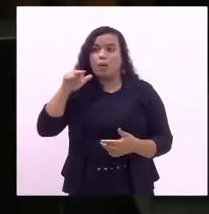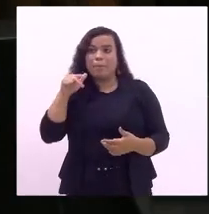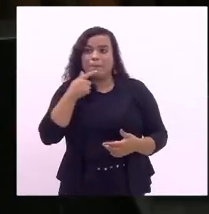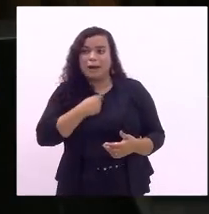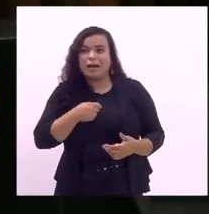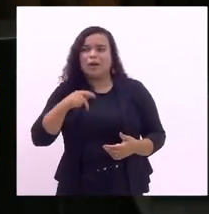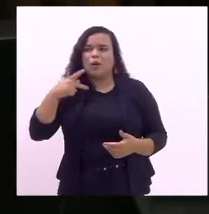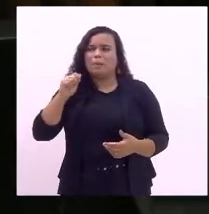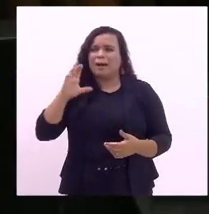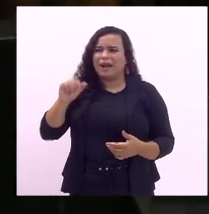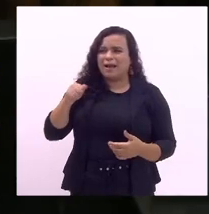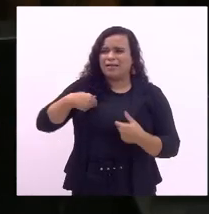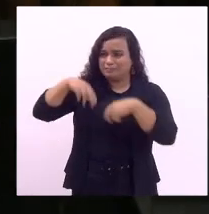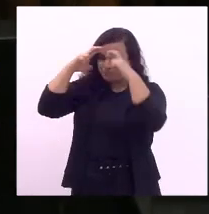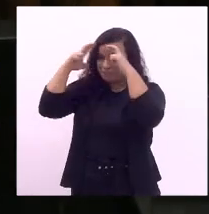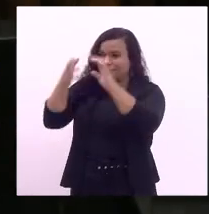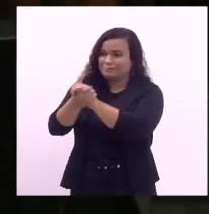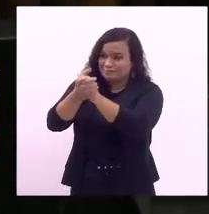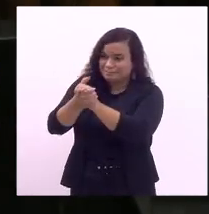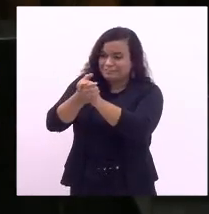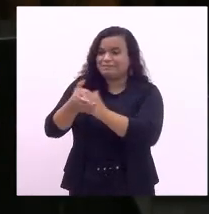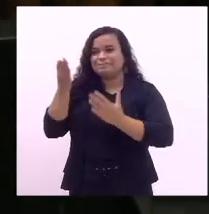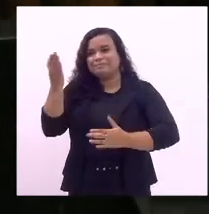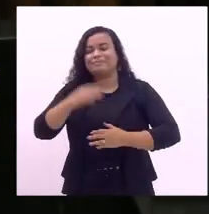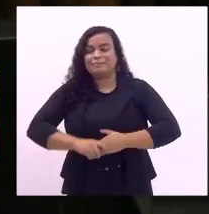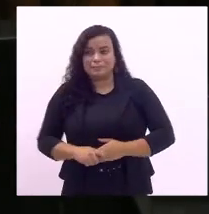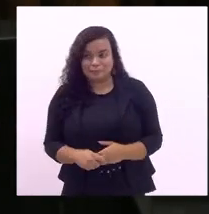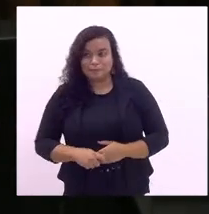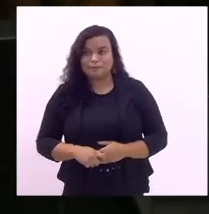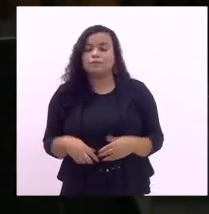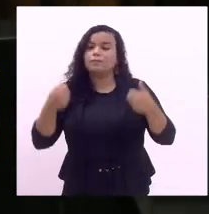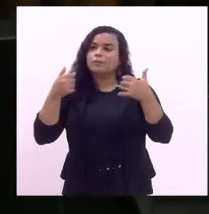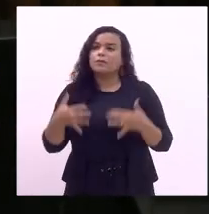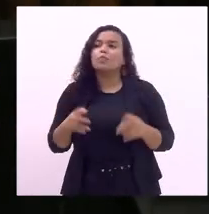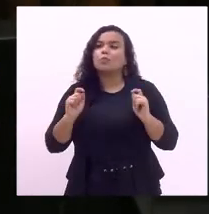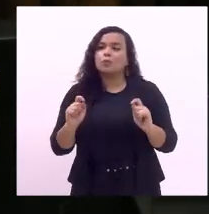minha saudação e meu respeito, meu irmão. Dizer o seguinte: